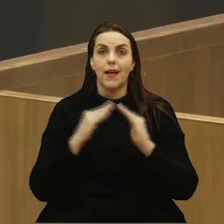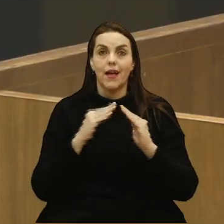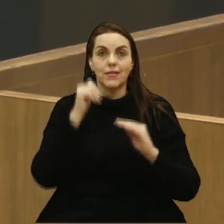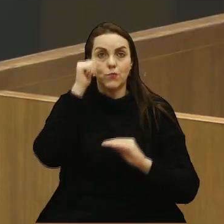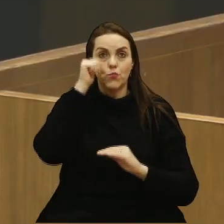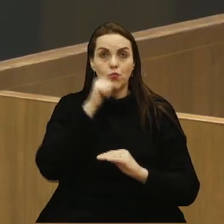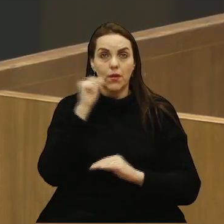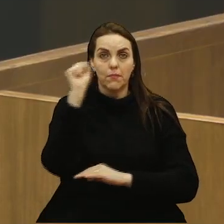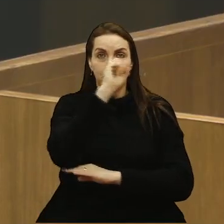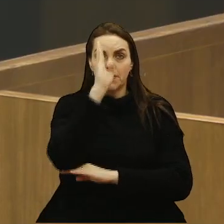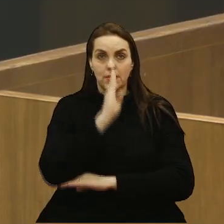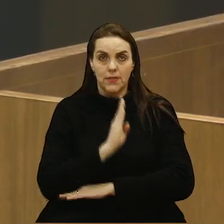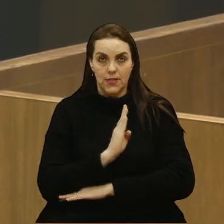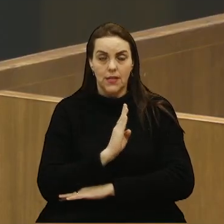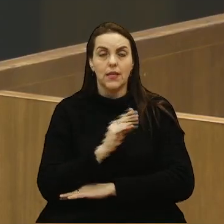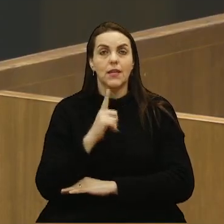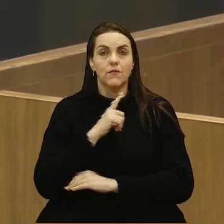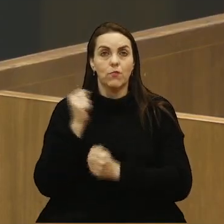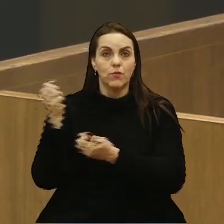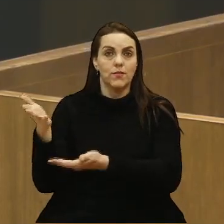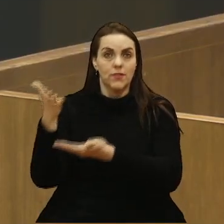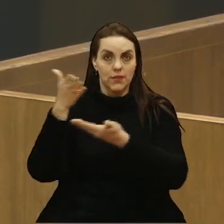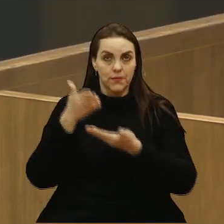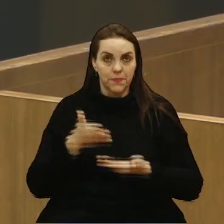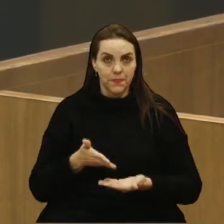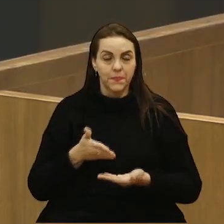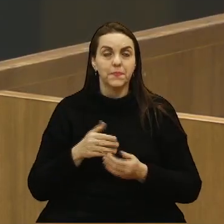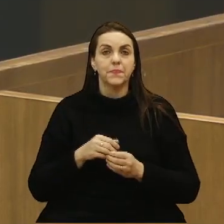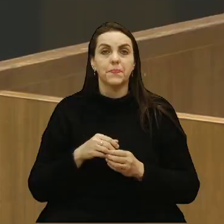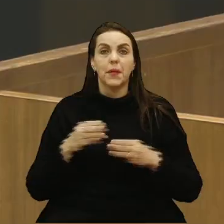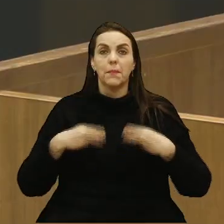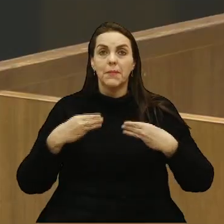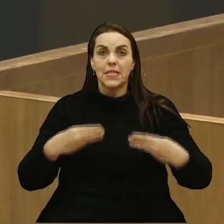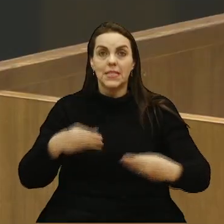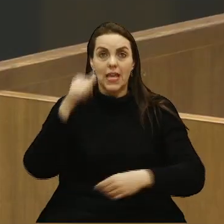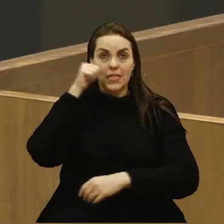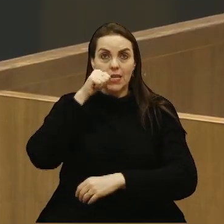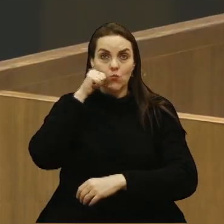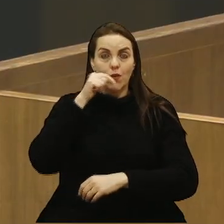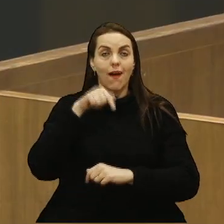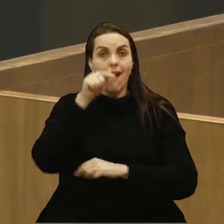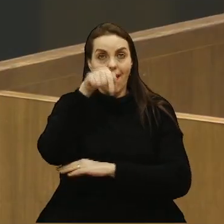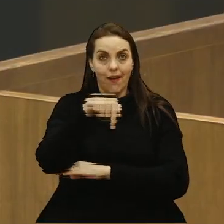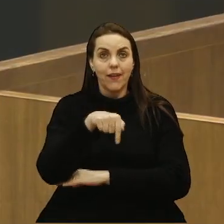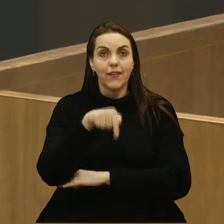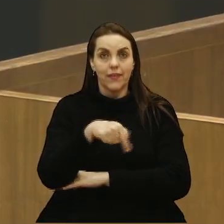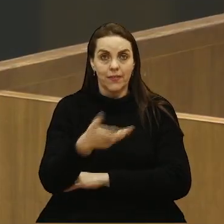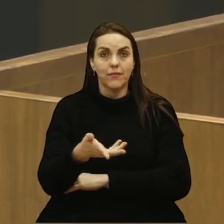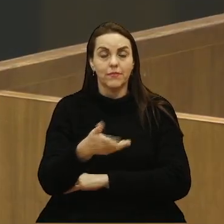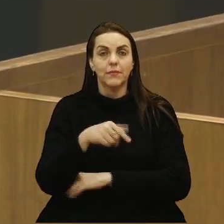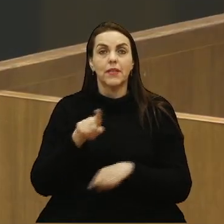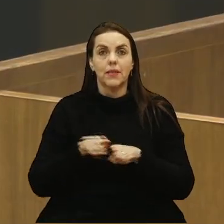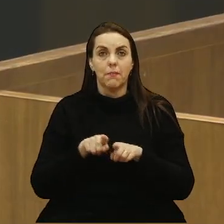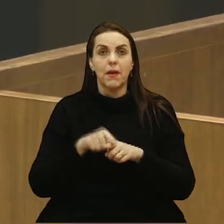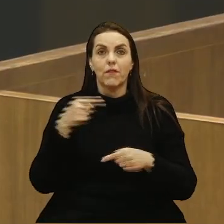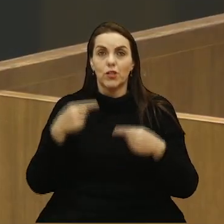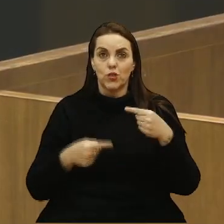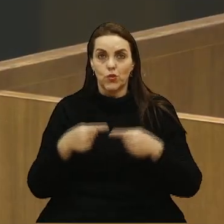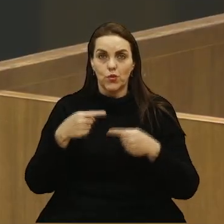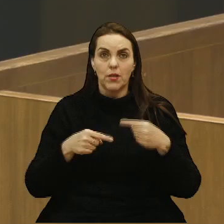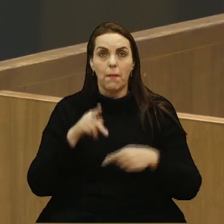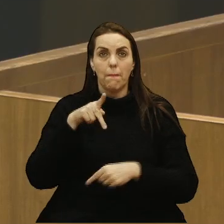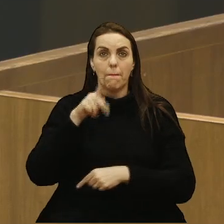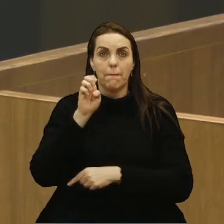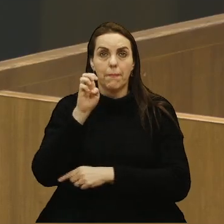Brasileira. Nós vamos trazer o Ministério das Mulheres aqui. Estou para discutir na PEN uma